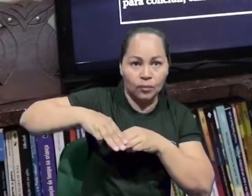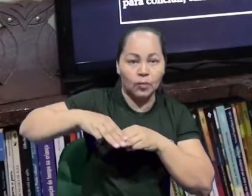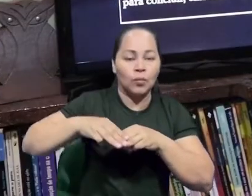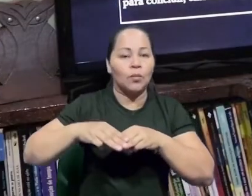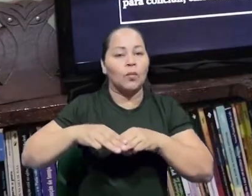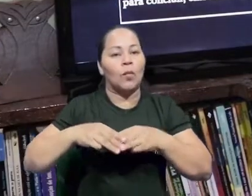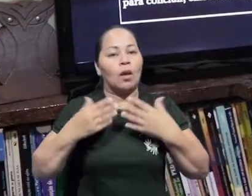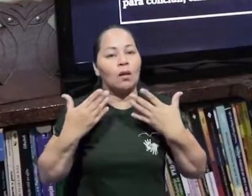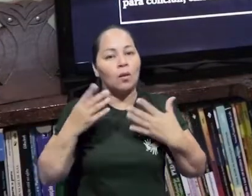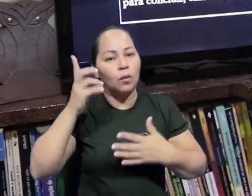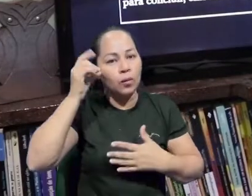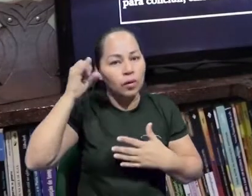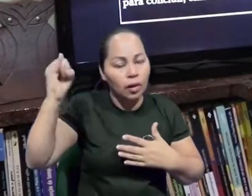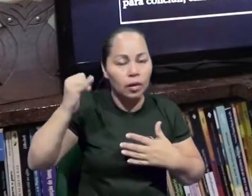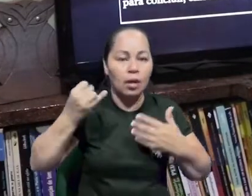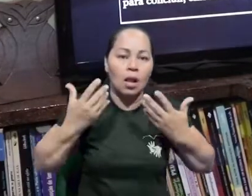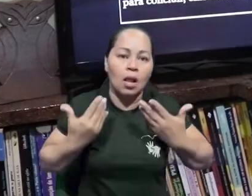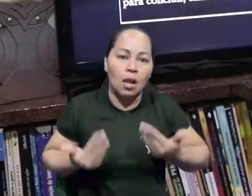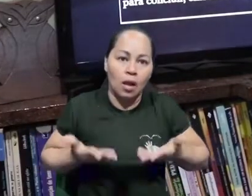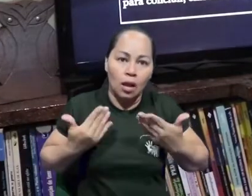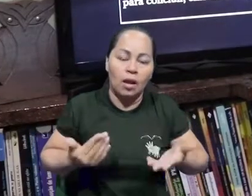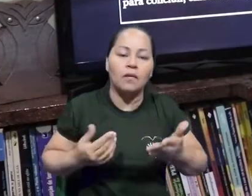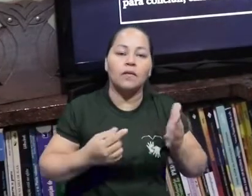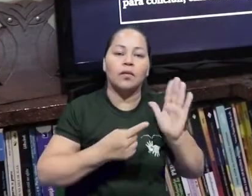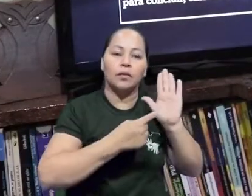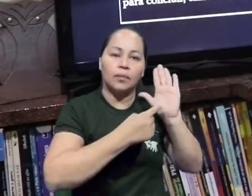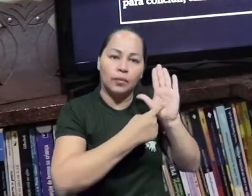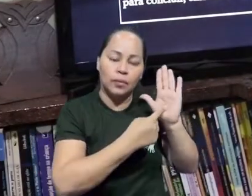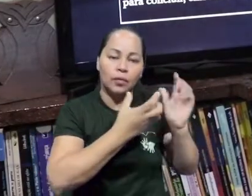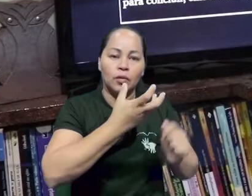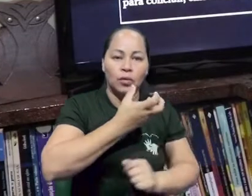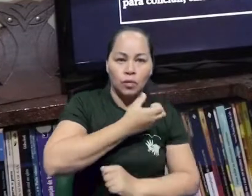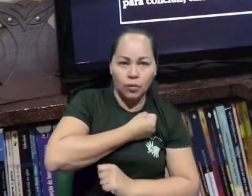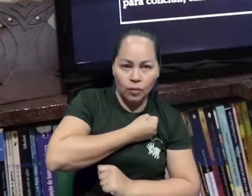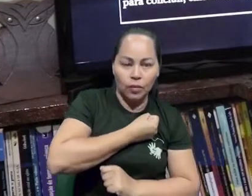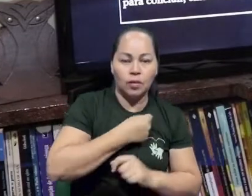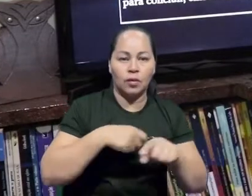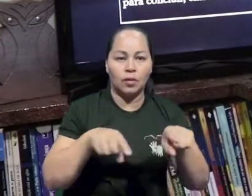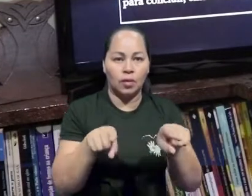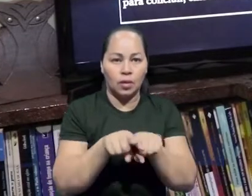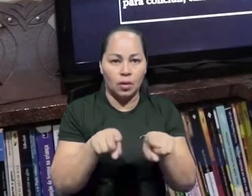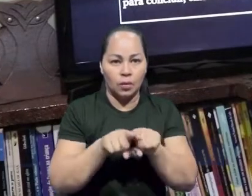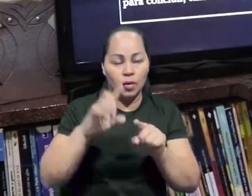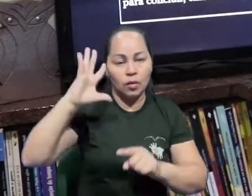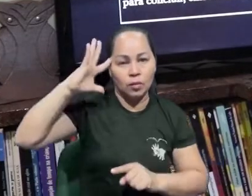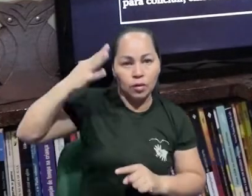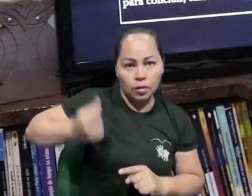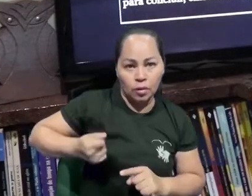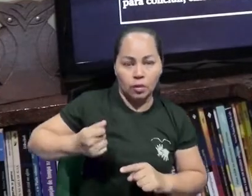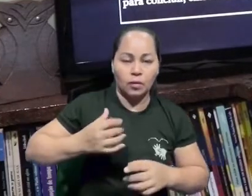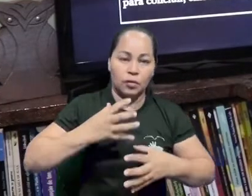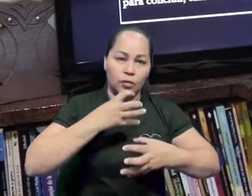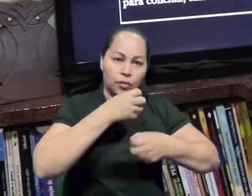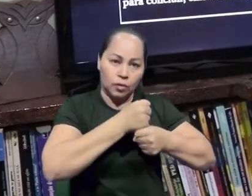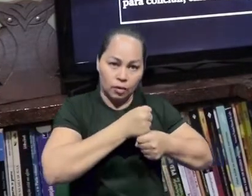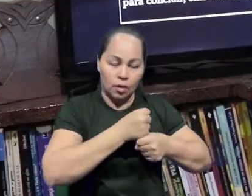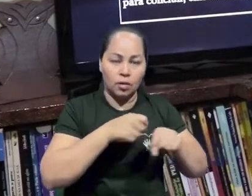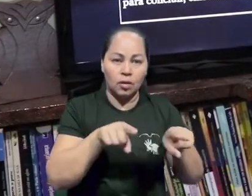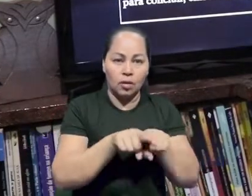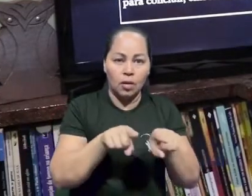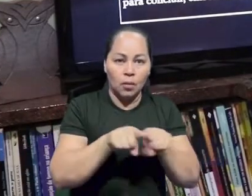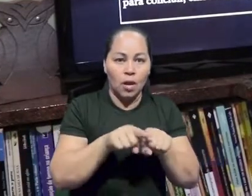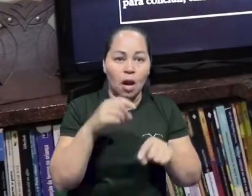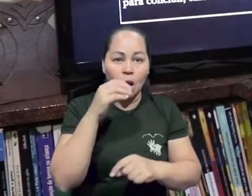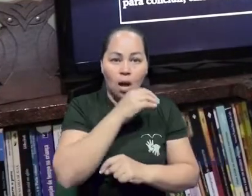matemática, tá? Dê e leve. Identifica numerais, associa, possui compreensão de quantidades e